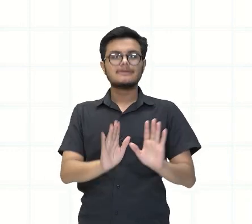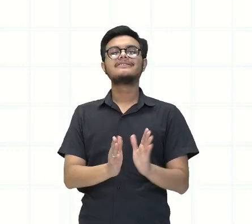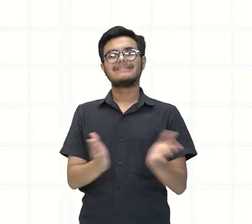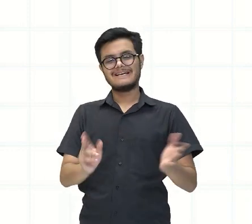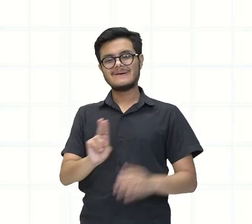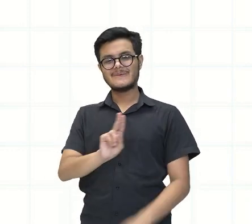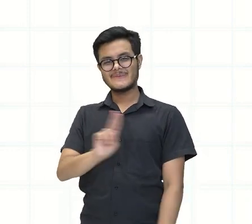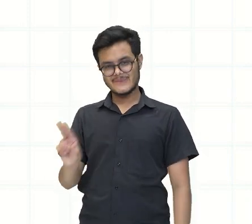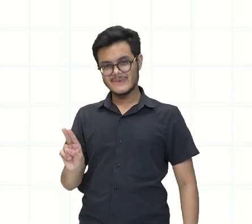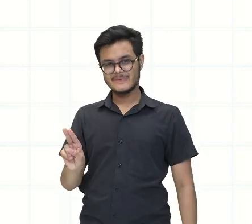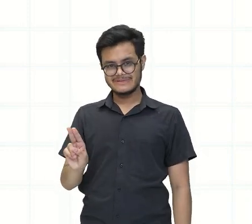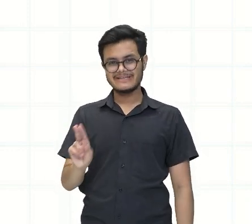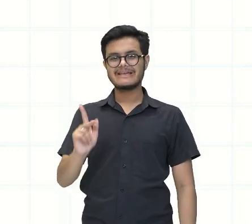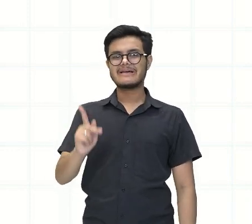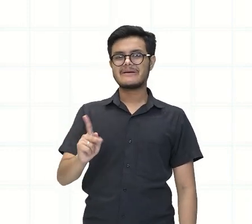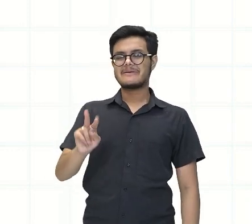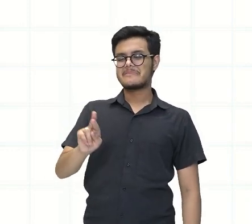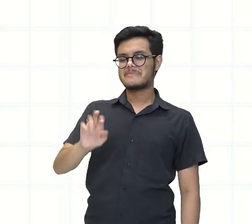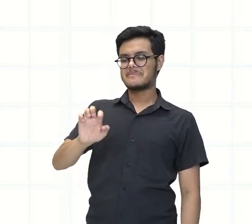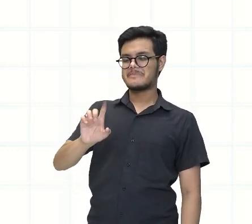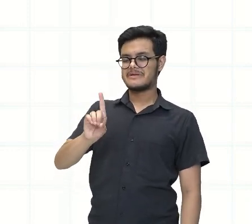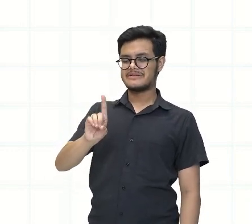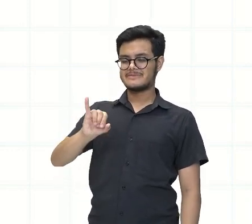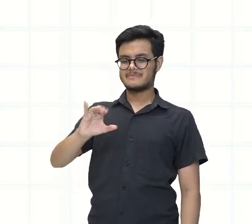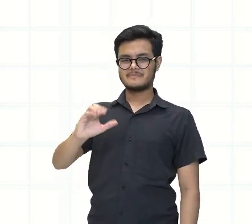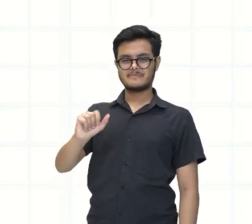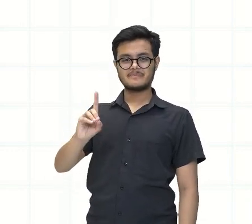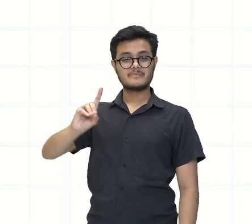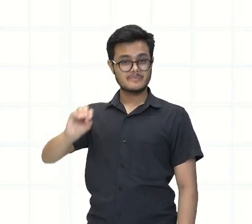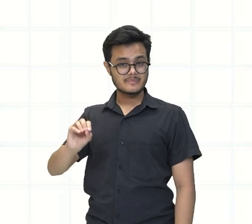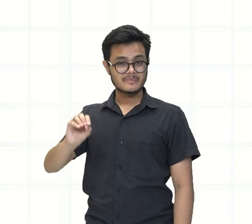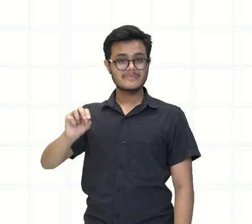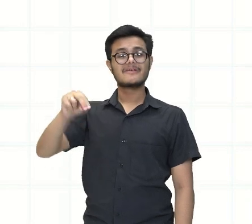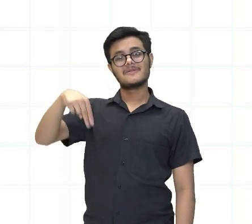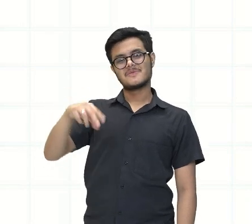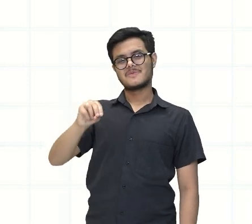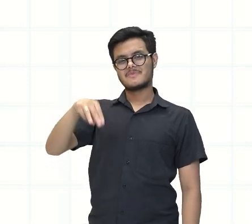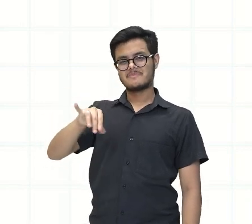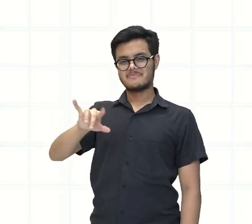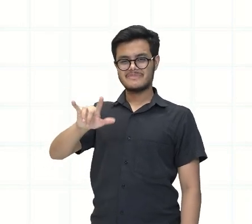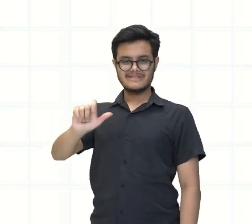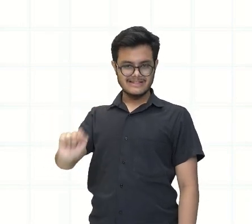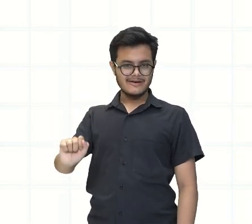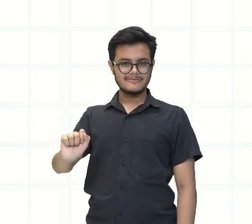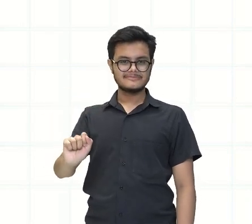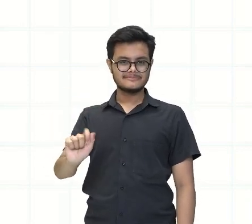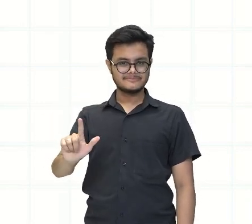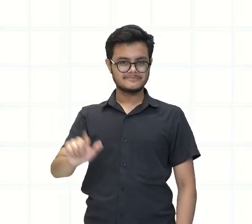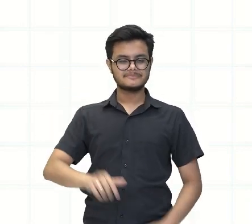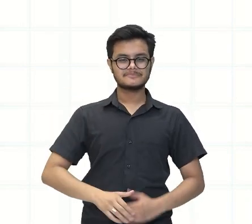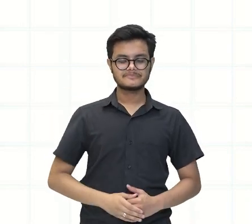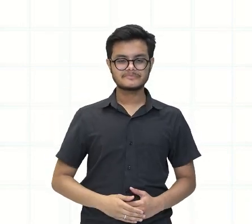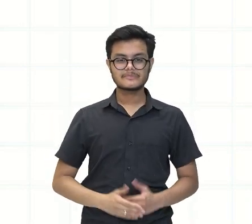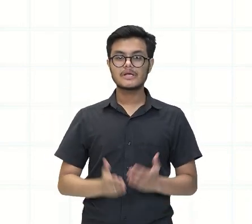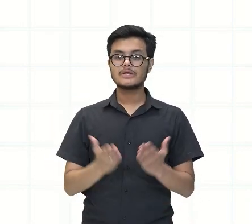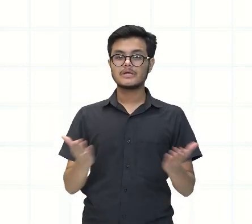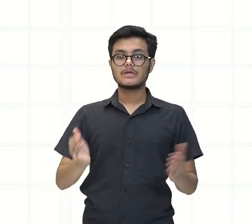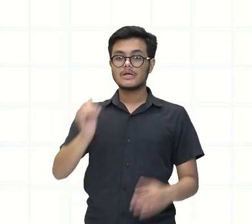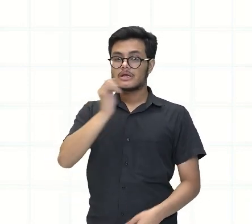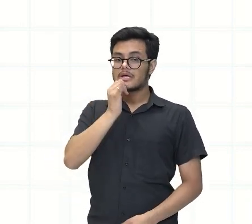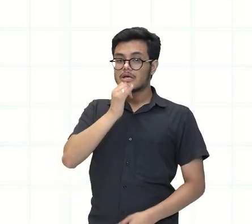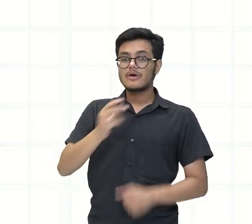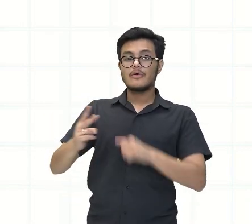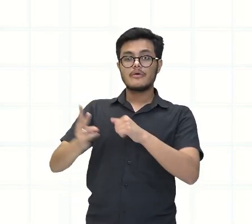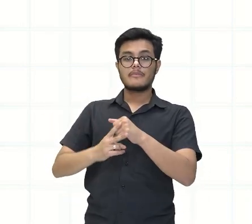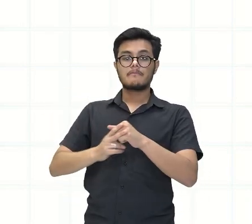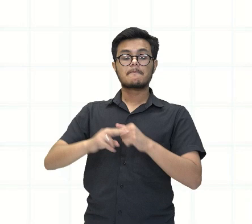de predicado nominal. E nesse tipo de predicado nominal, o núcleo